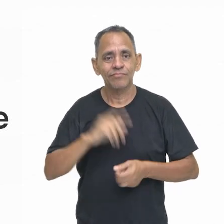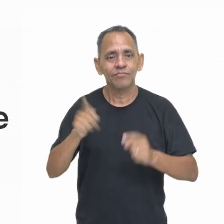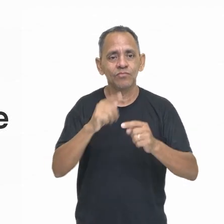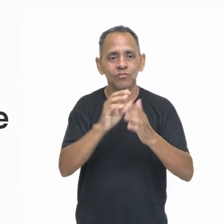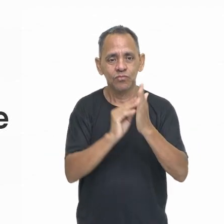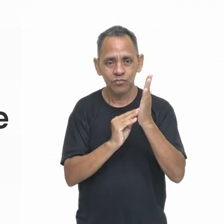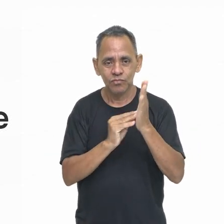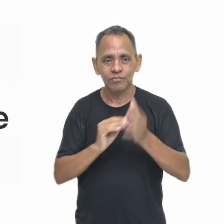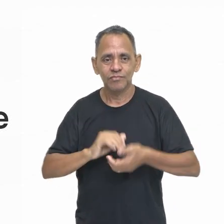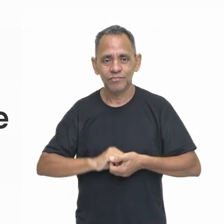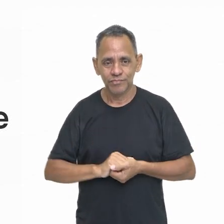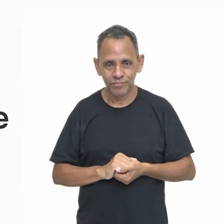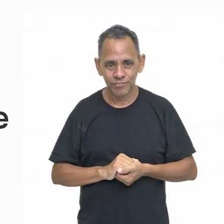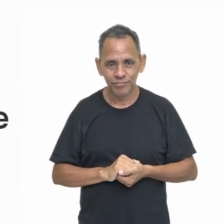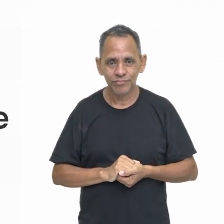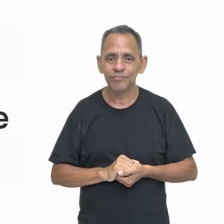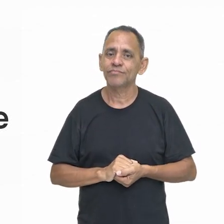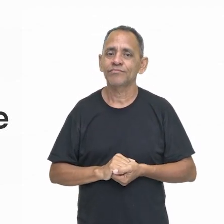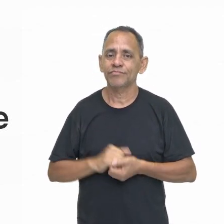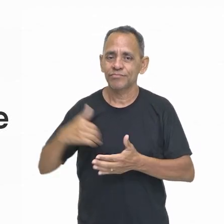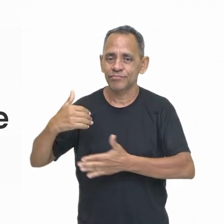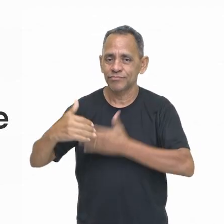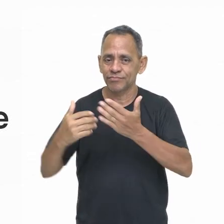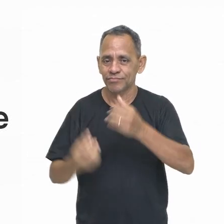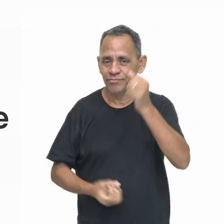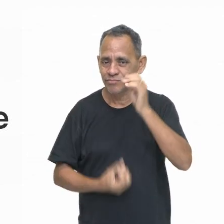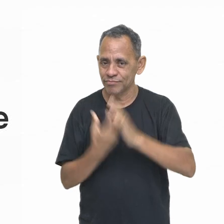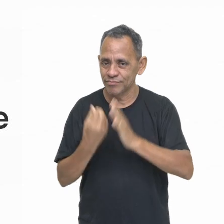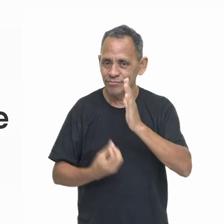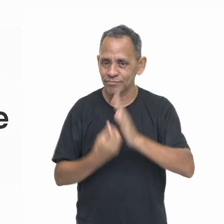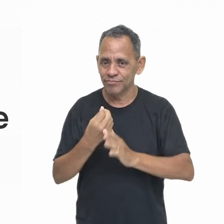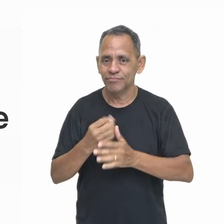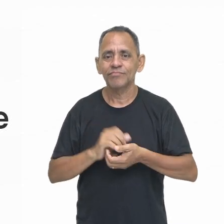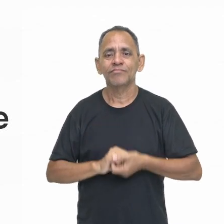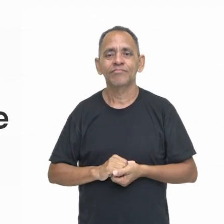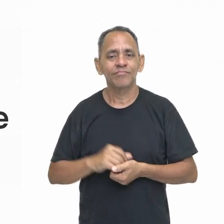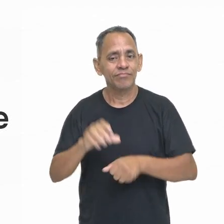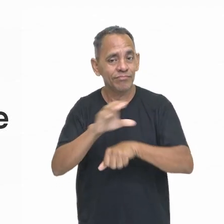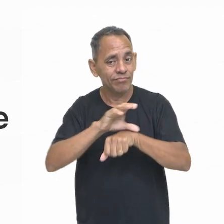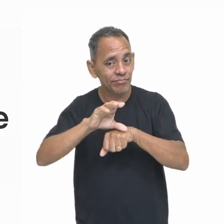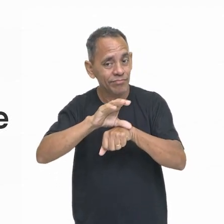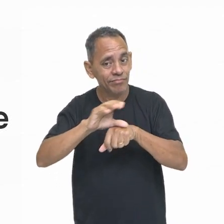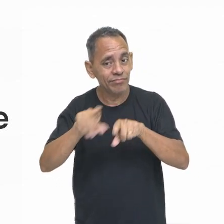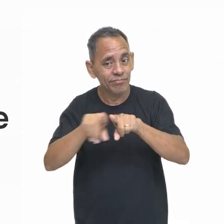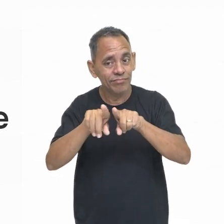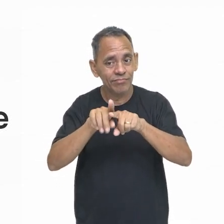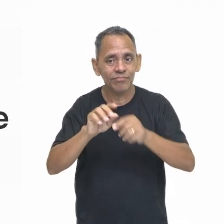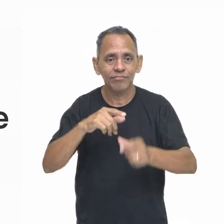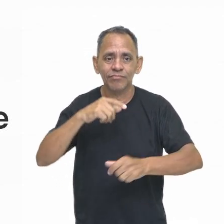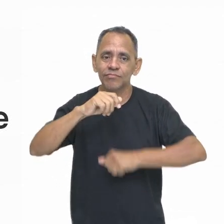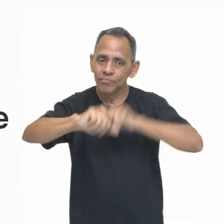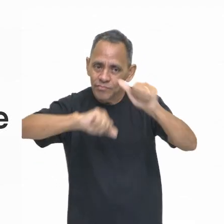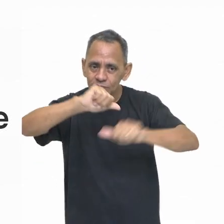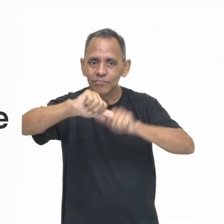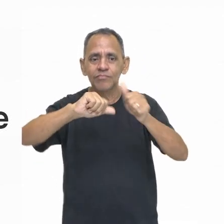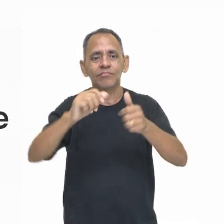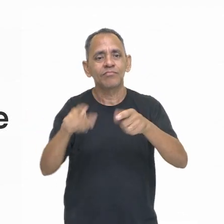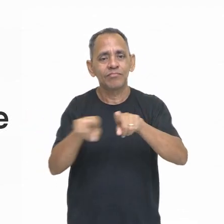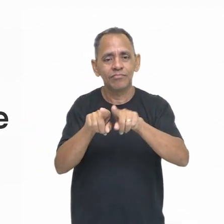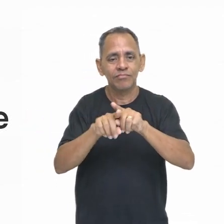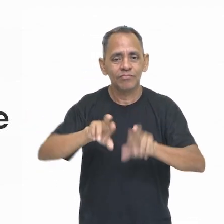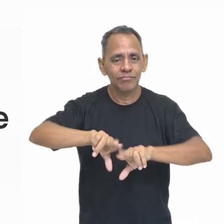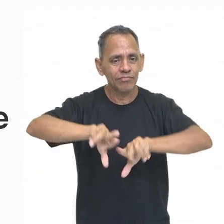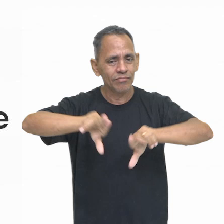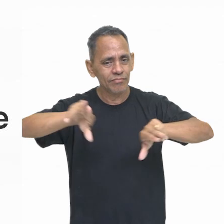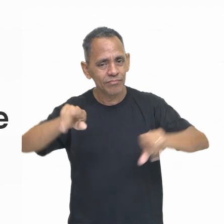de conhecimento, processo de formação, constituição e transformação das